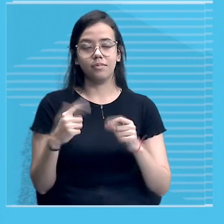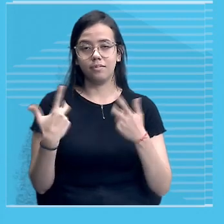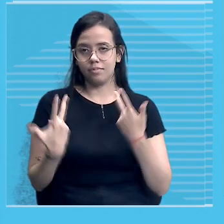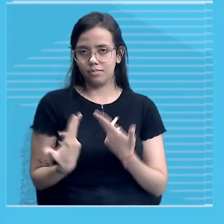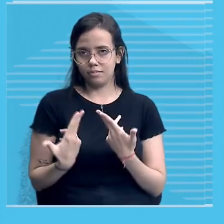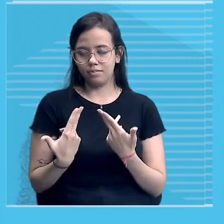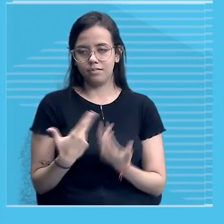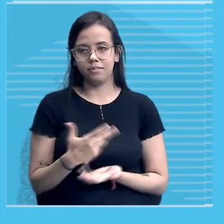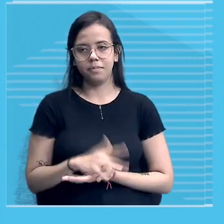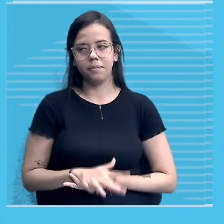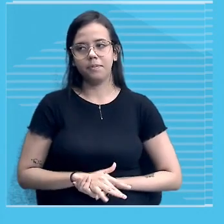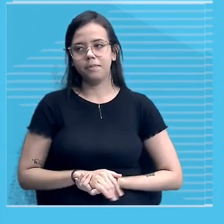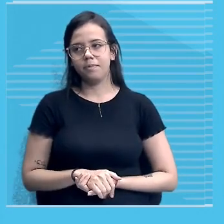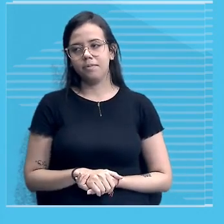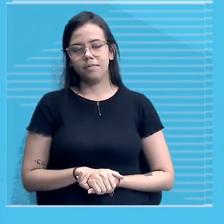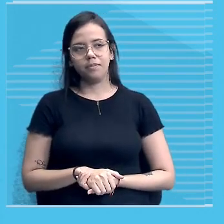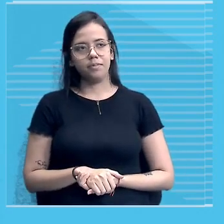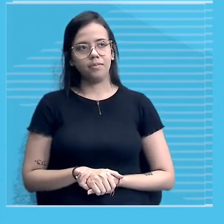que